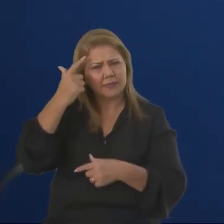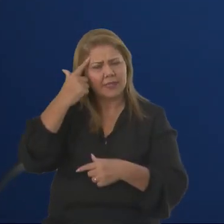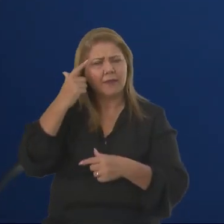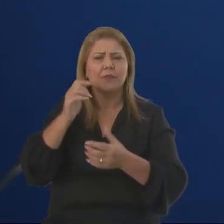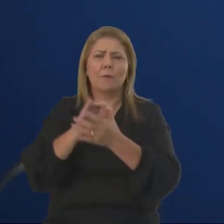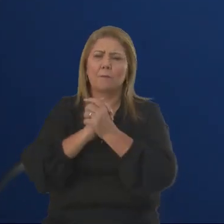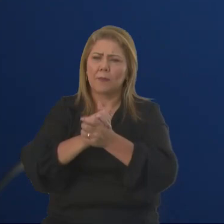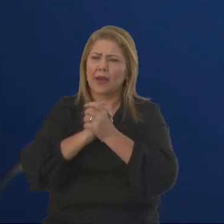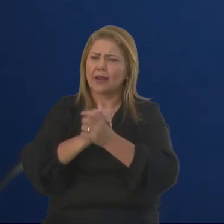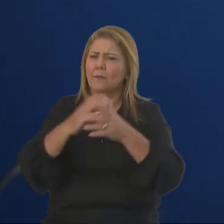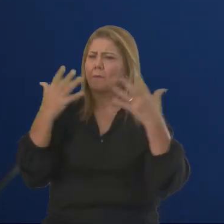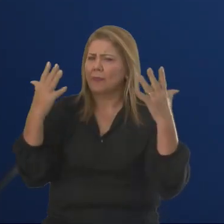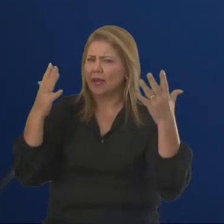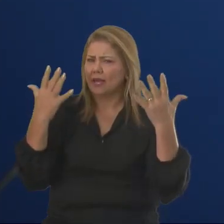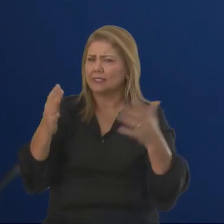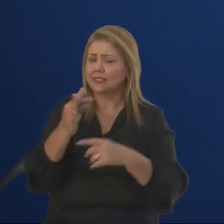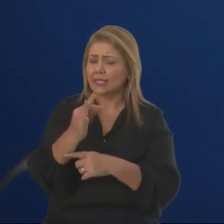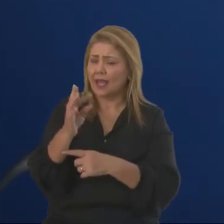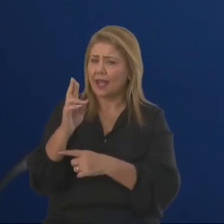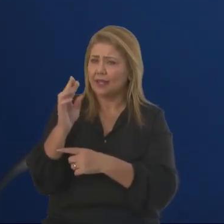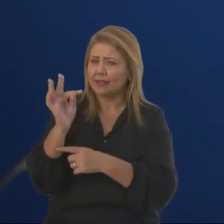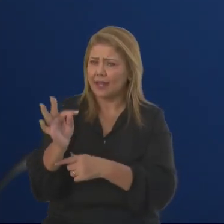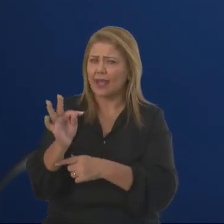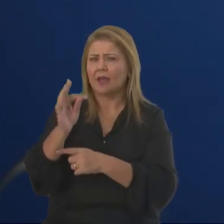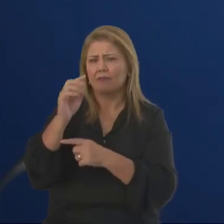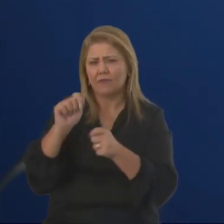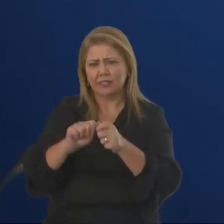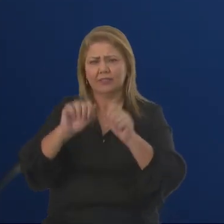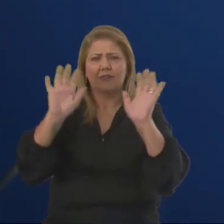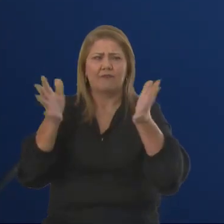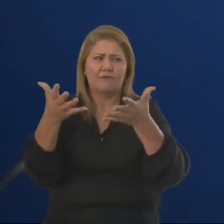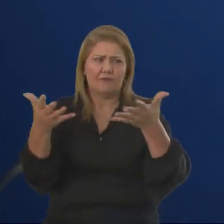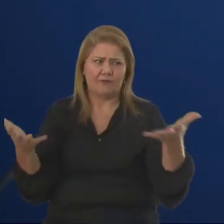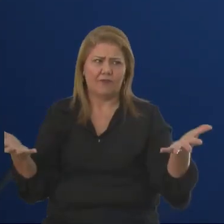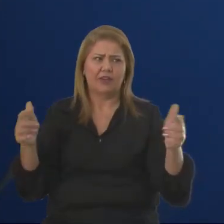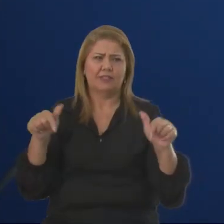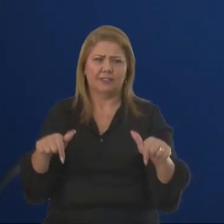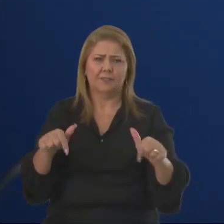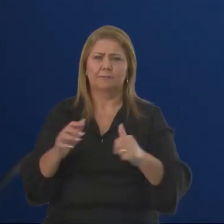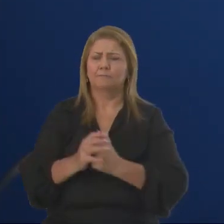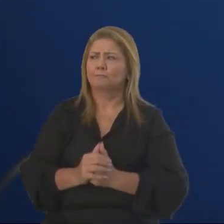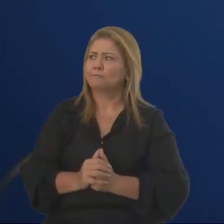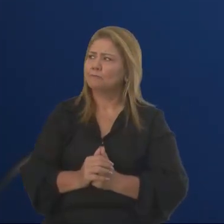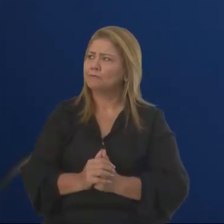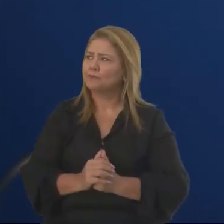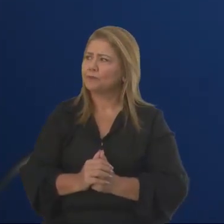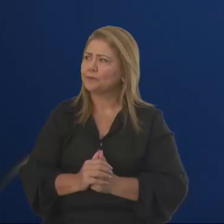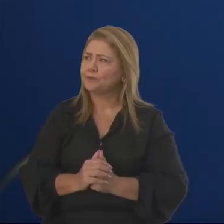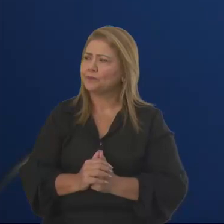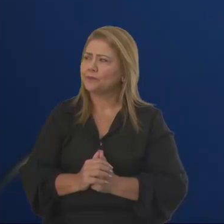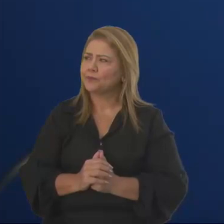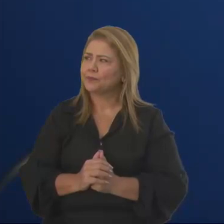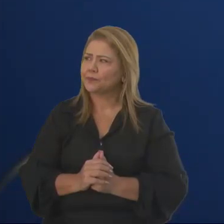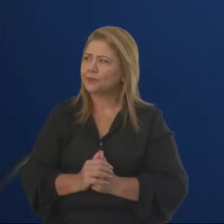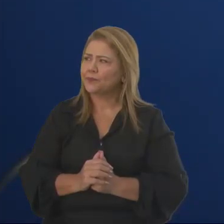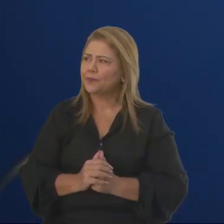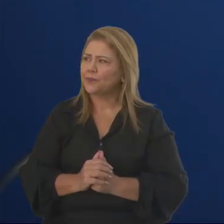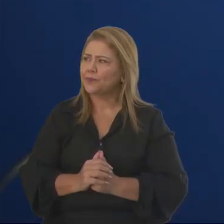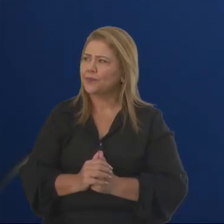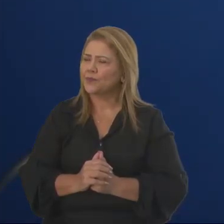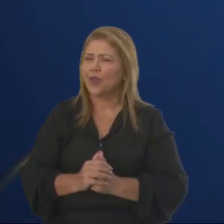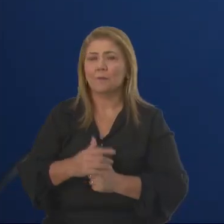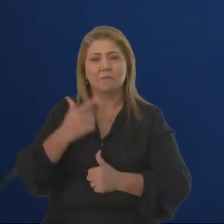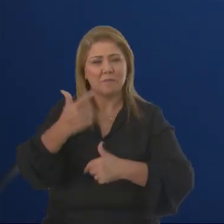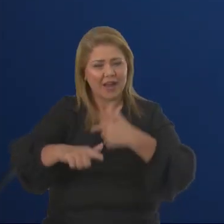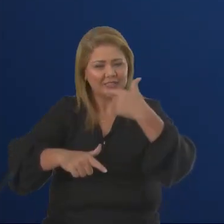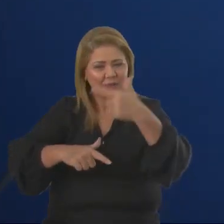com bastante ênfase o tribunal e a EJUD pela iniciativa. Bom, que tenhamos muitos outros,